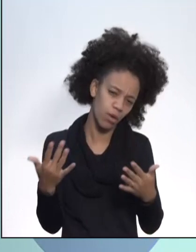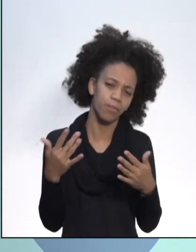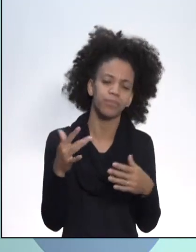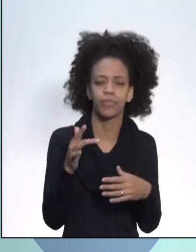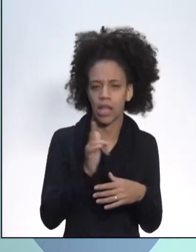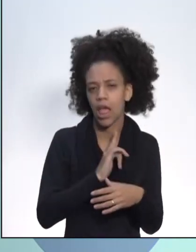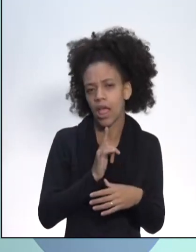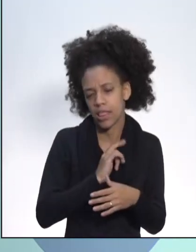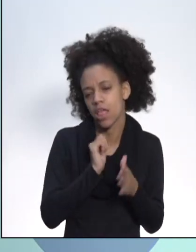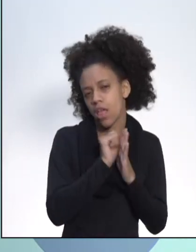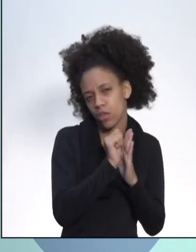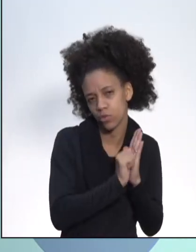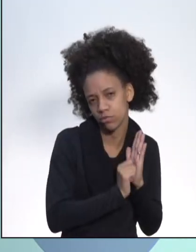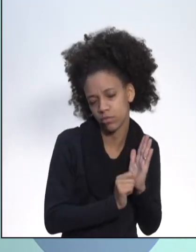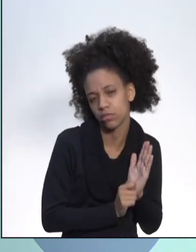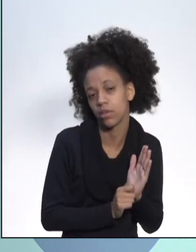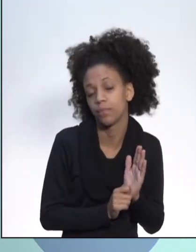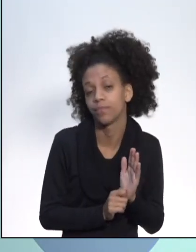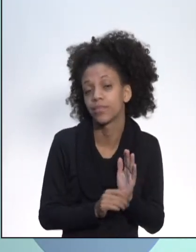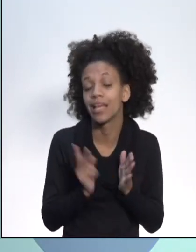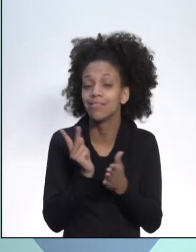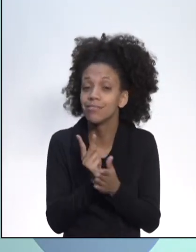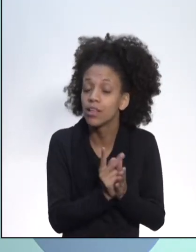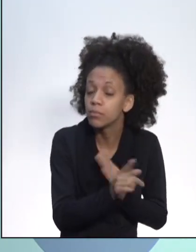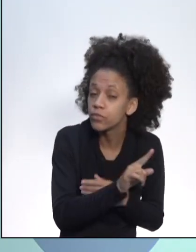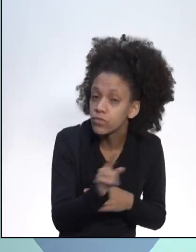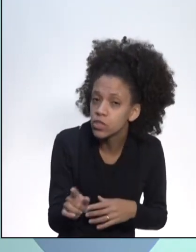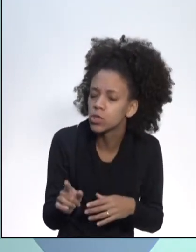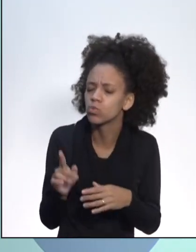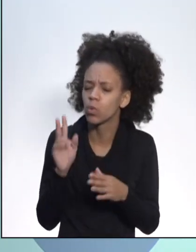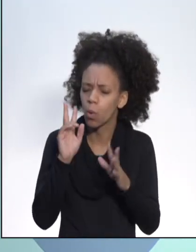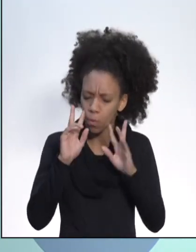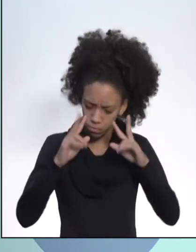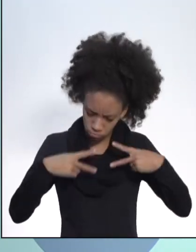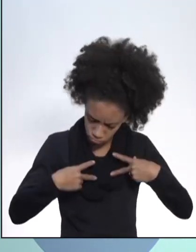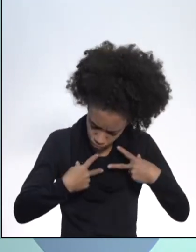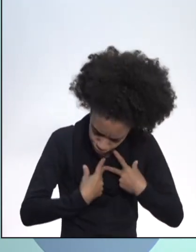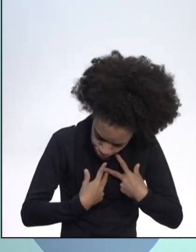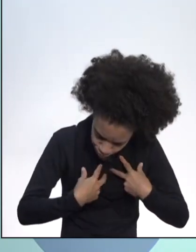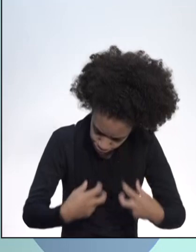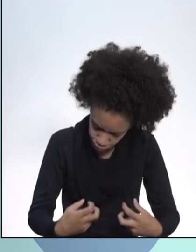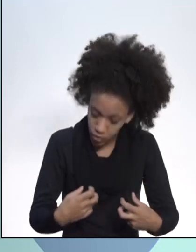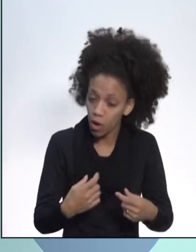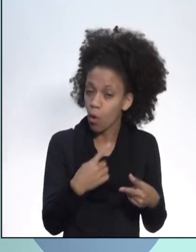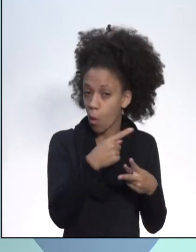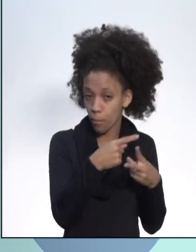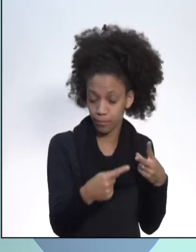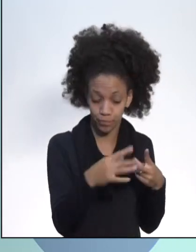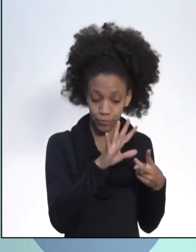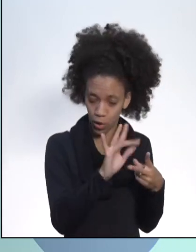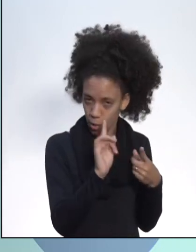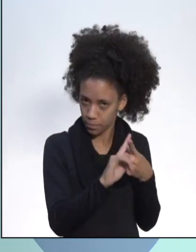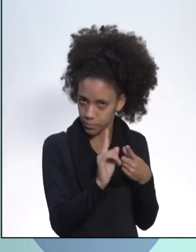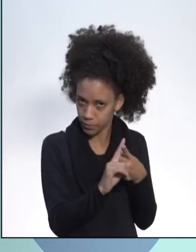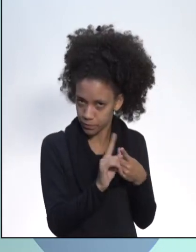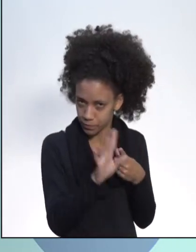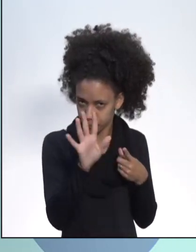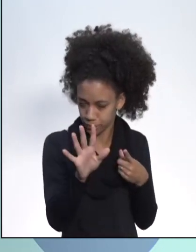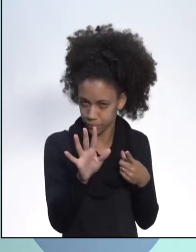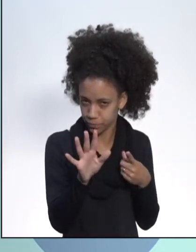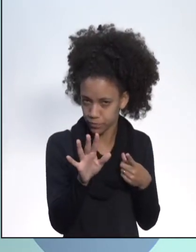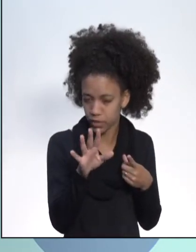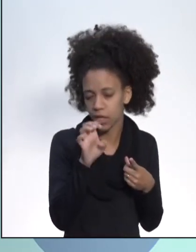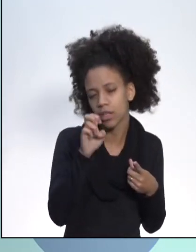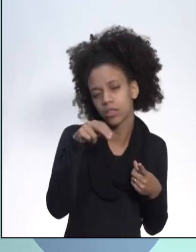essas anotações. Toda vez que vocês olharem essas competências, vocês vão olhar dessas 2 formas. Olhem, entusiasmo é